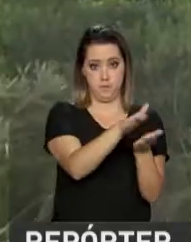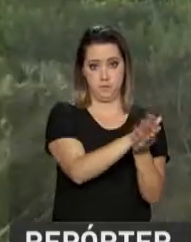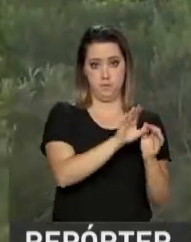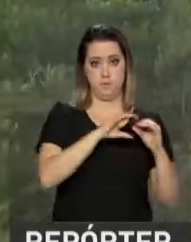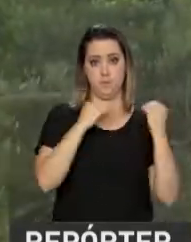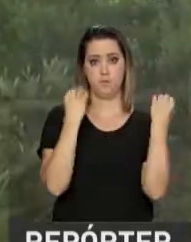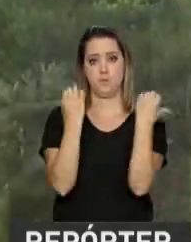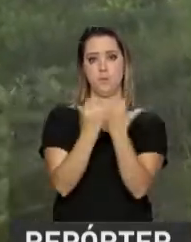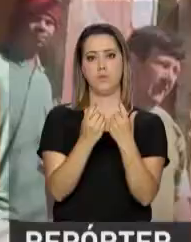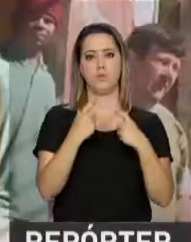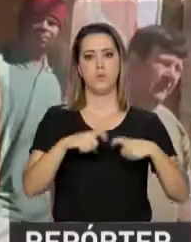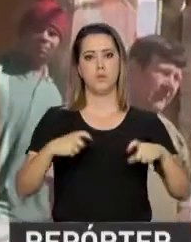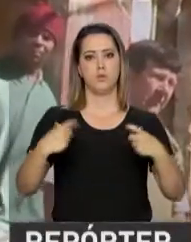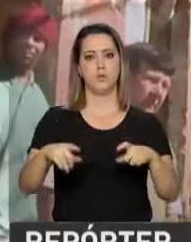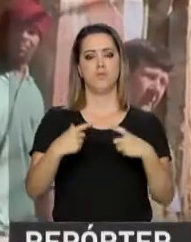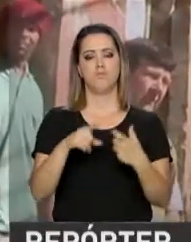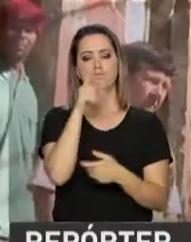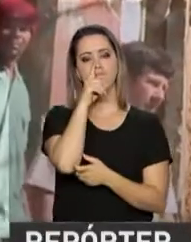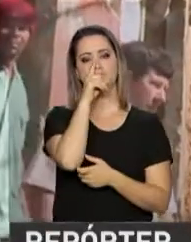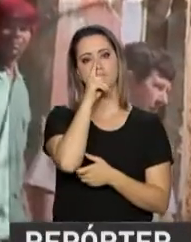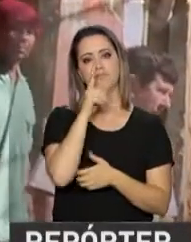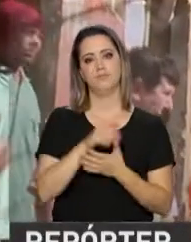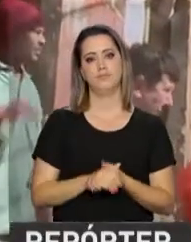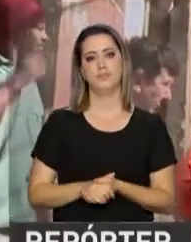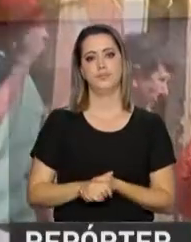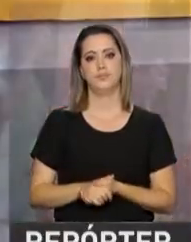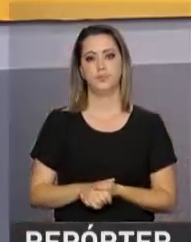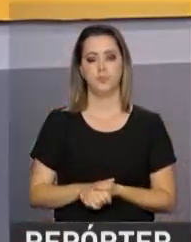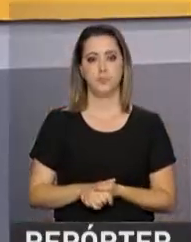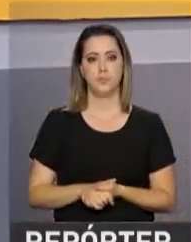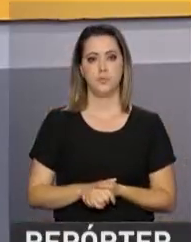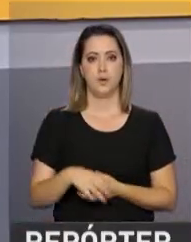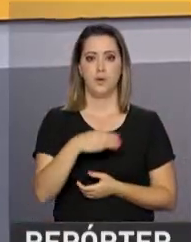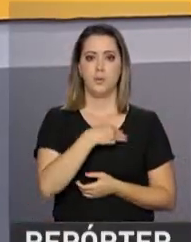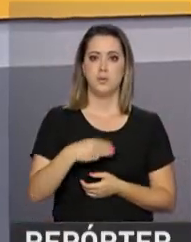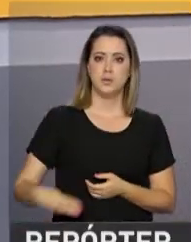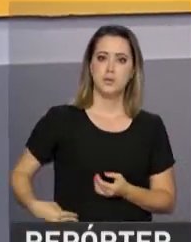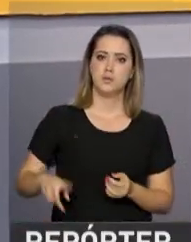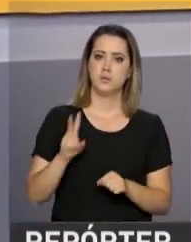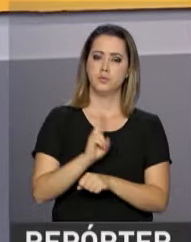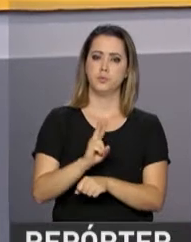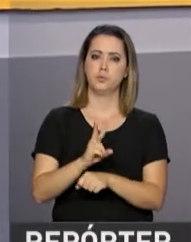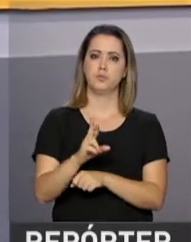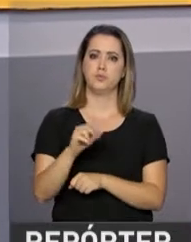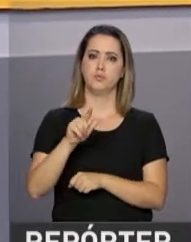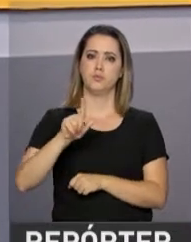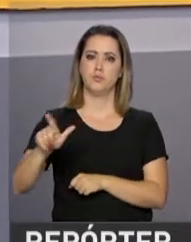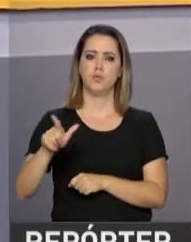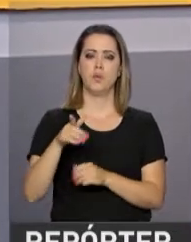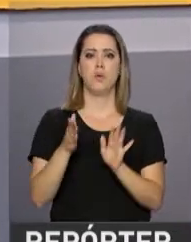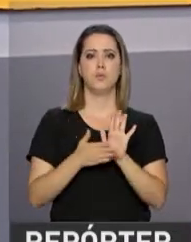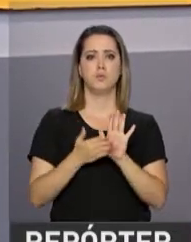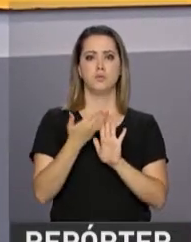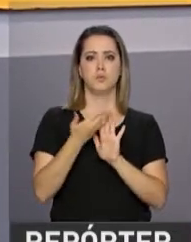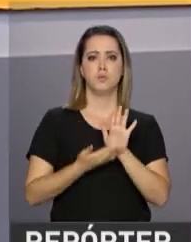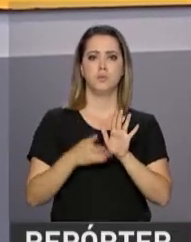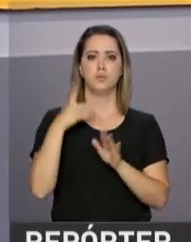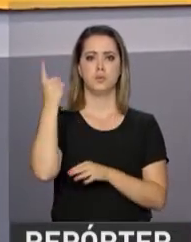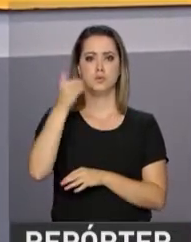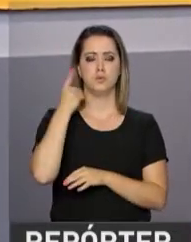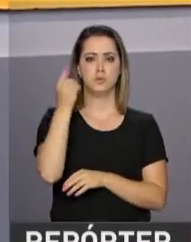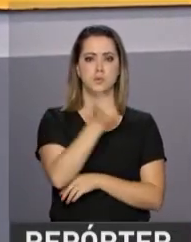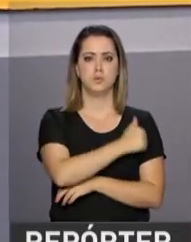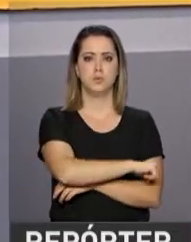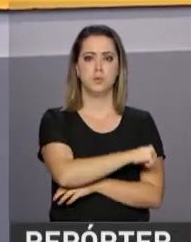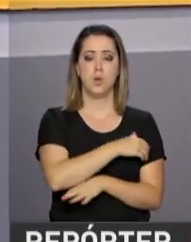em regiões de maior risco o ministro da defesa raúl jungmann apresentou a parlamentares do rio de